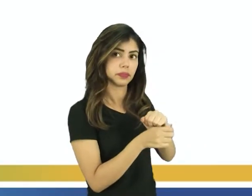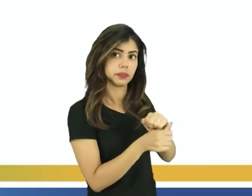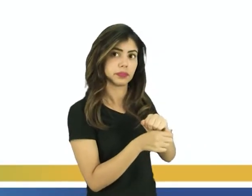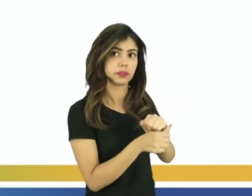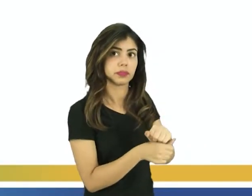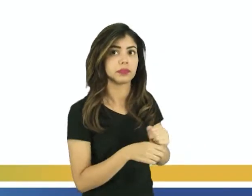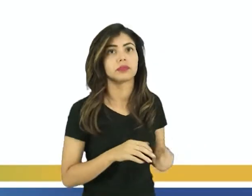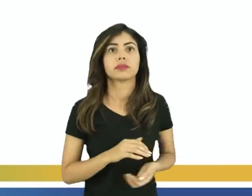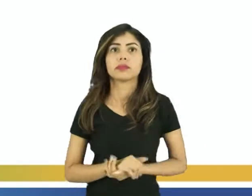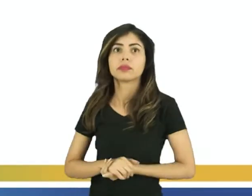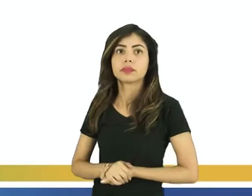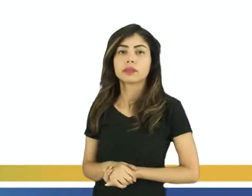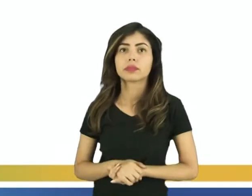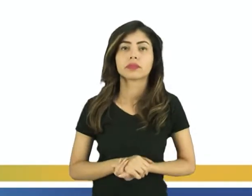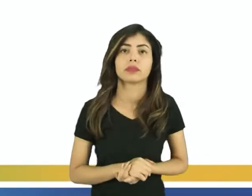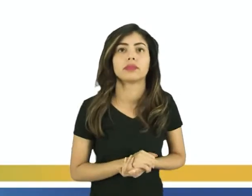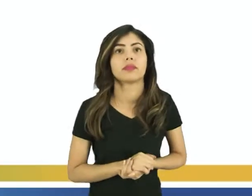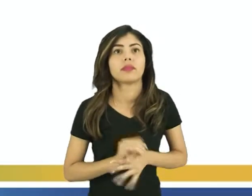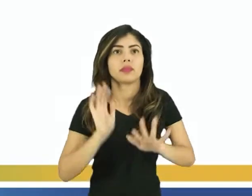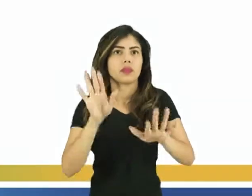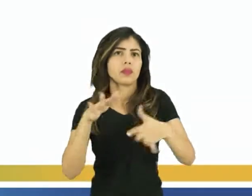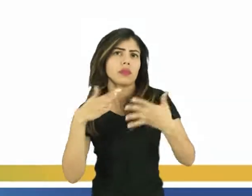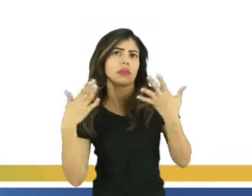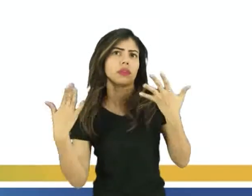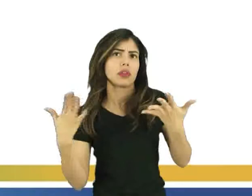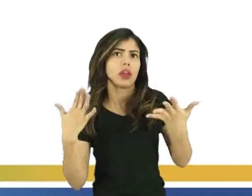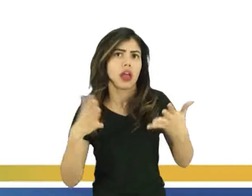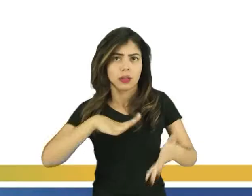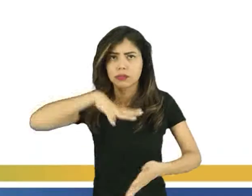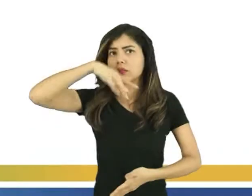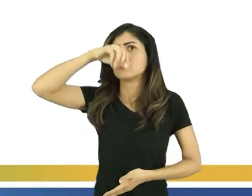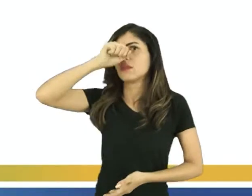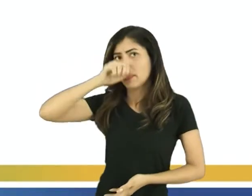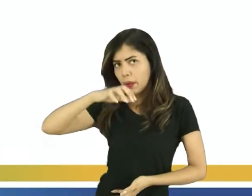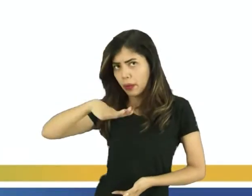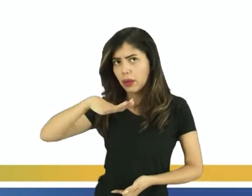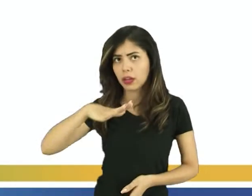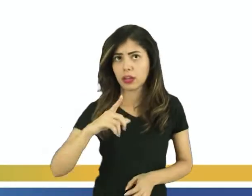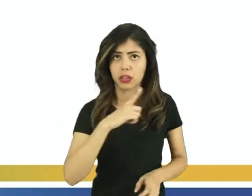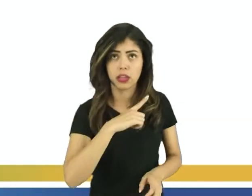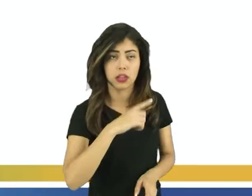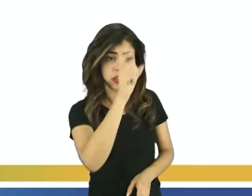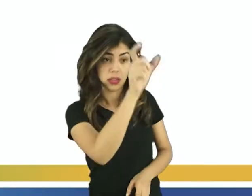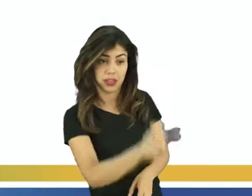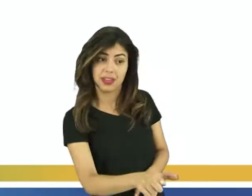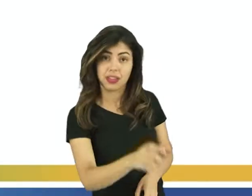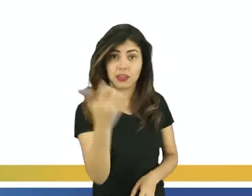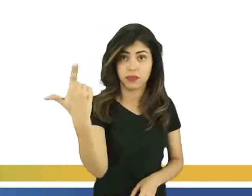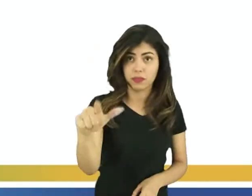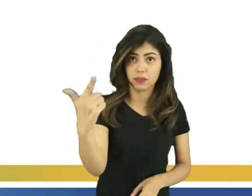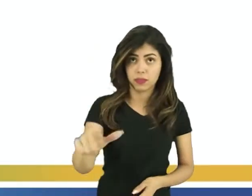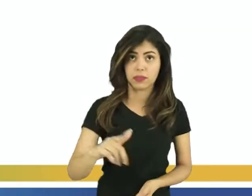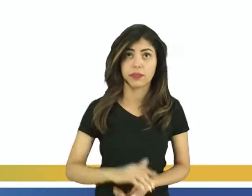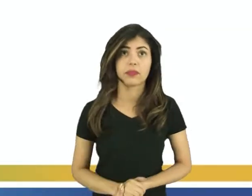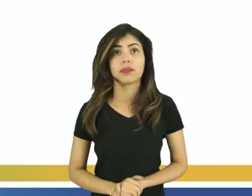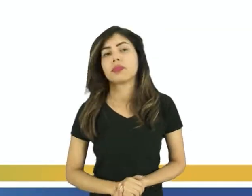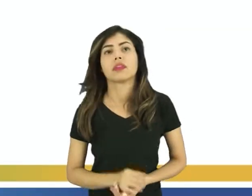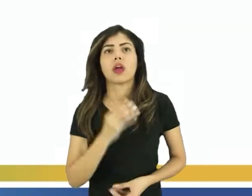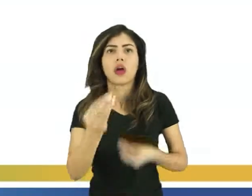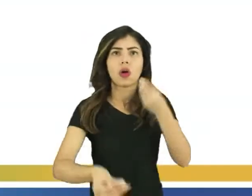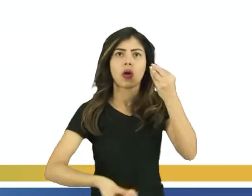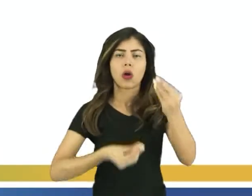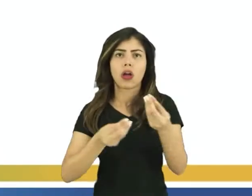pelos moluscos? Na terceira, quais os tipos de respiração presentes nos artrópodes? E por último,